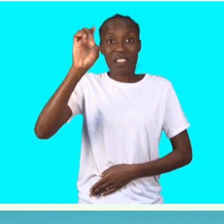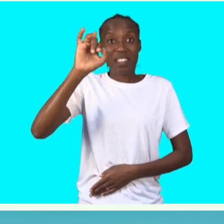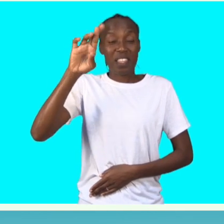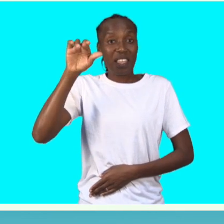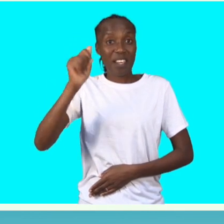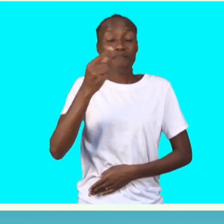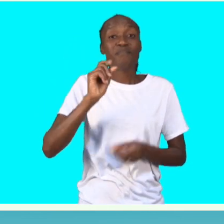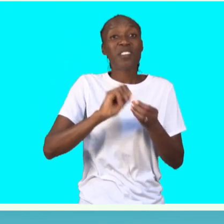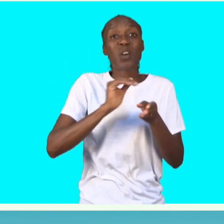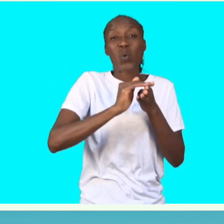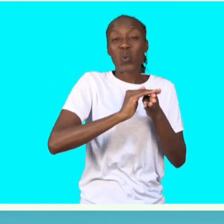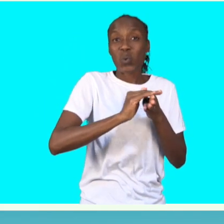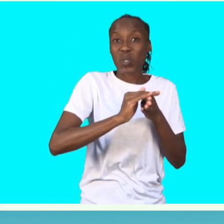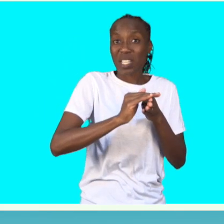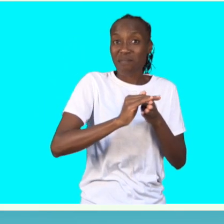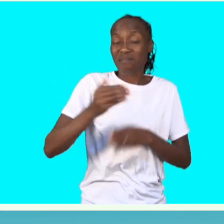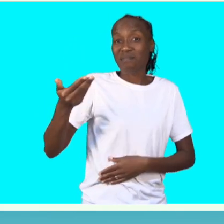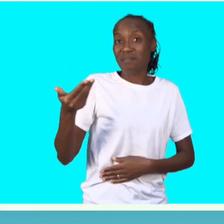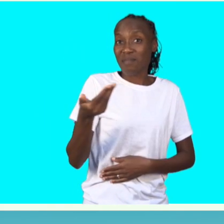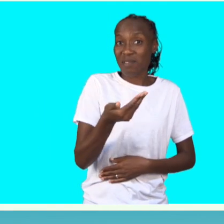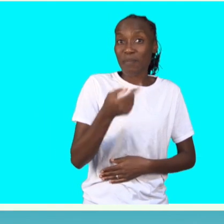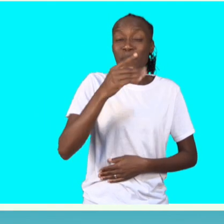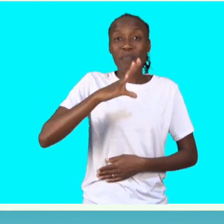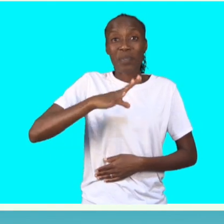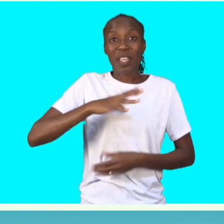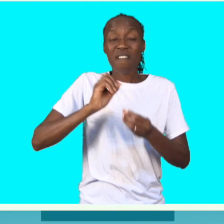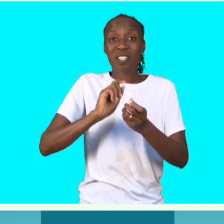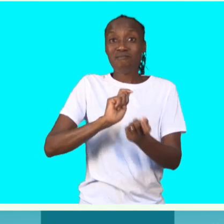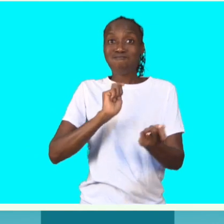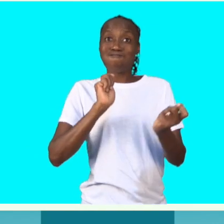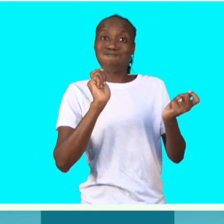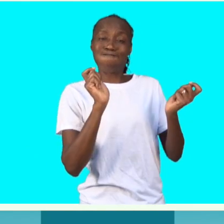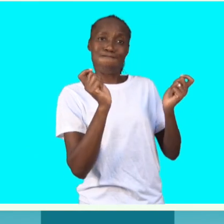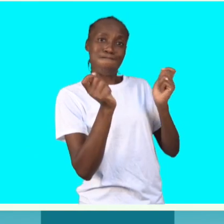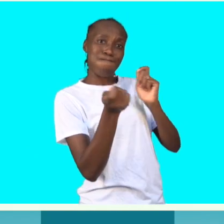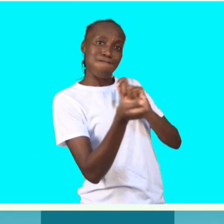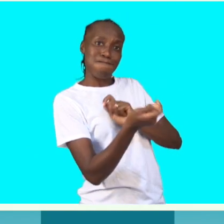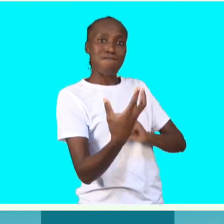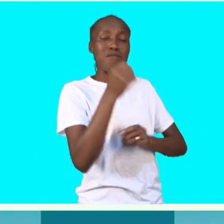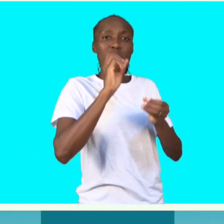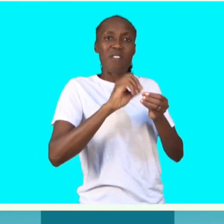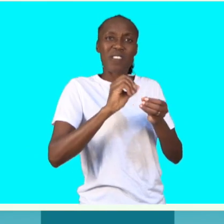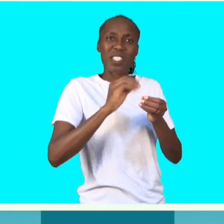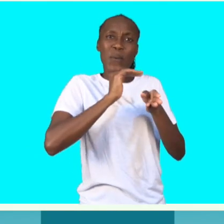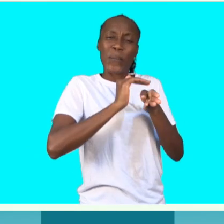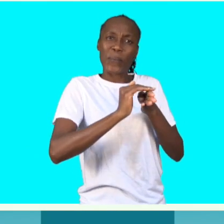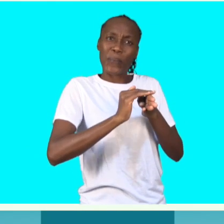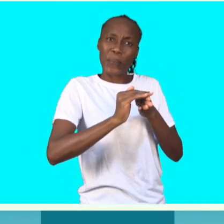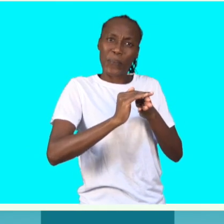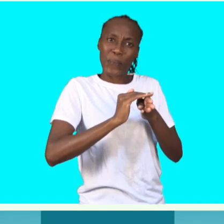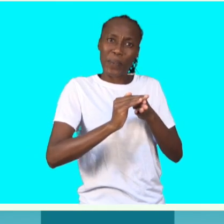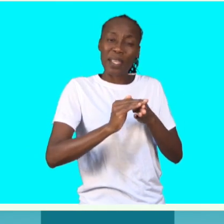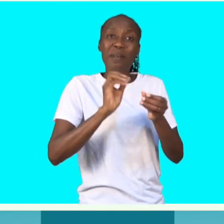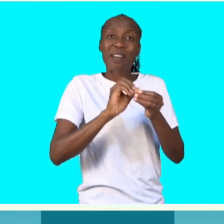como é do costume usar, viramos no sentido contrário para que possamos aplicar pouca força